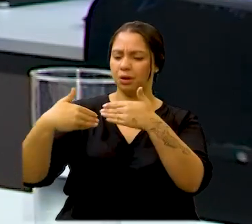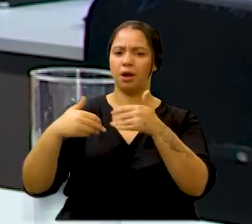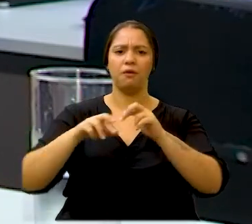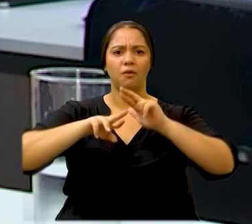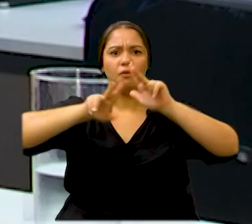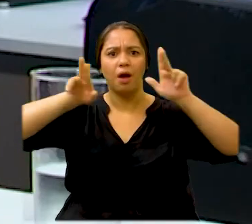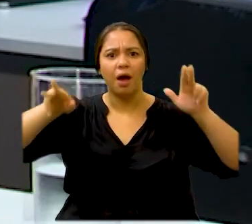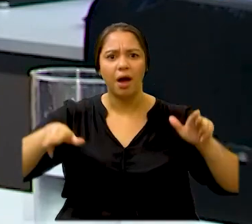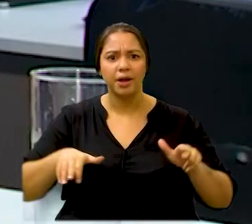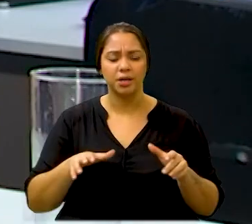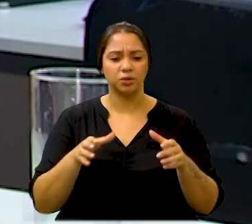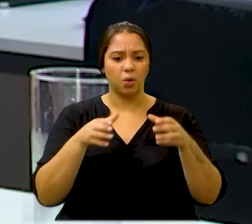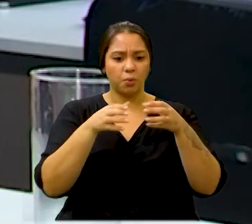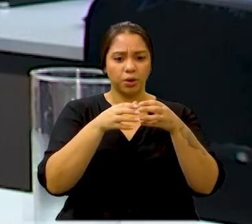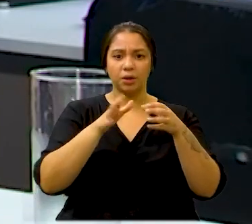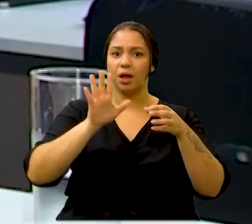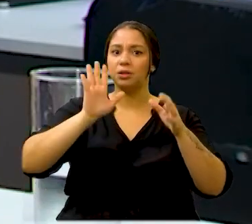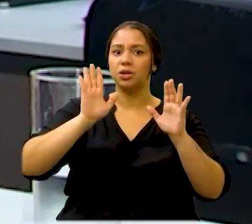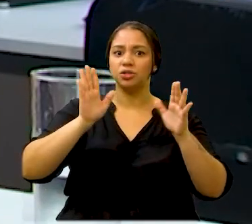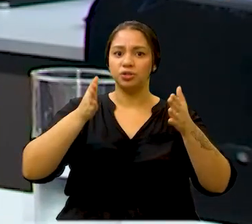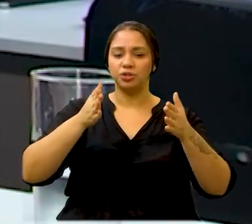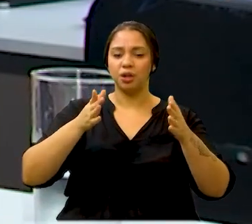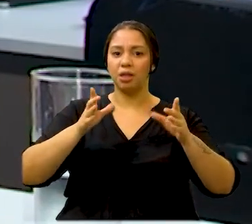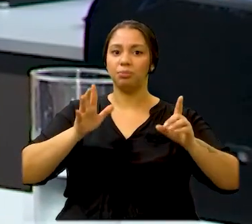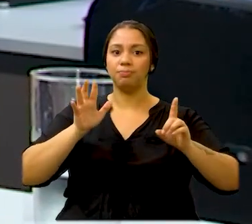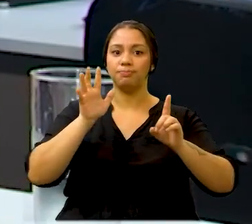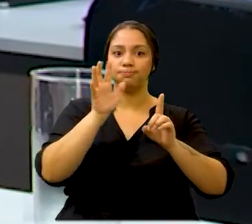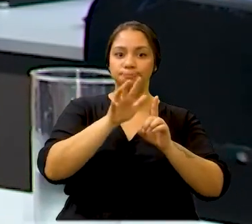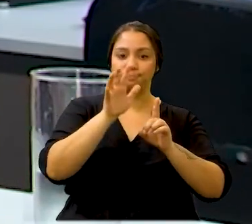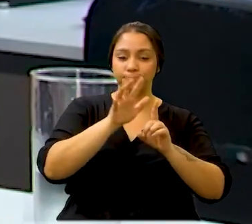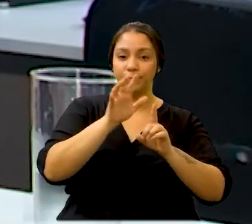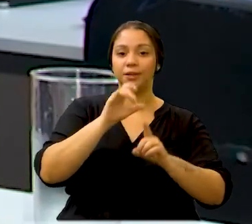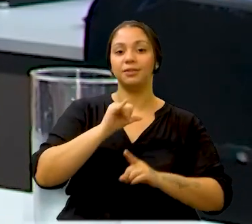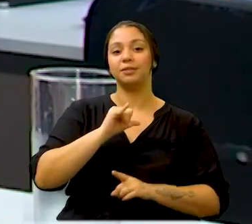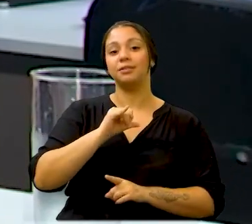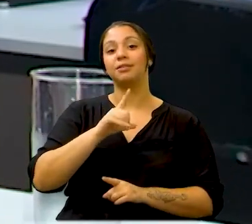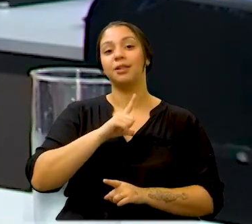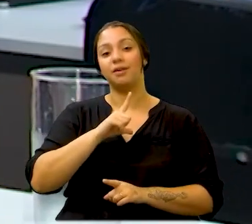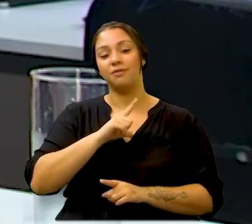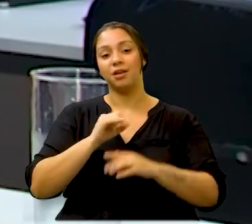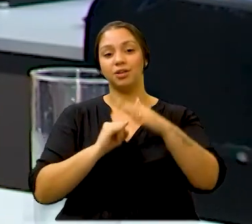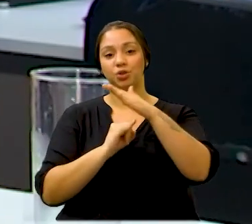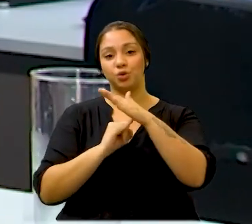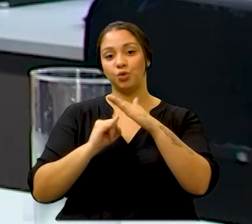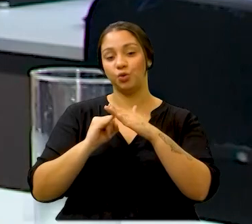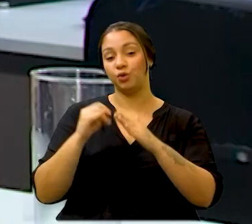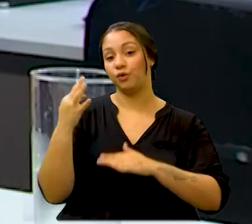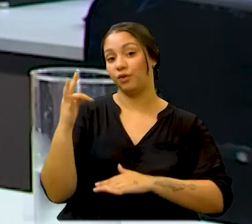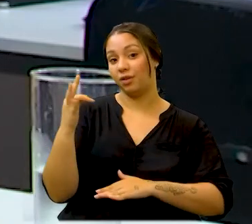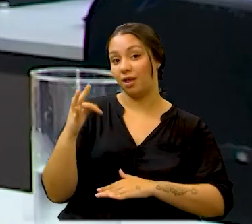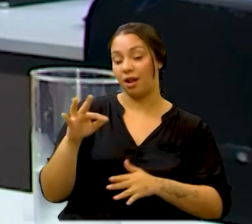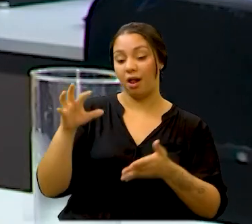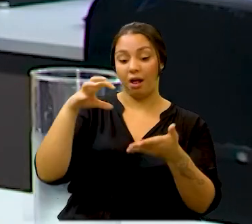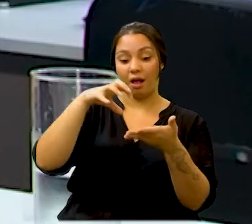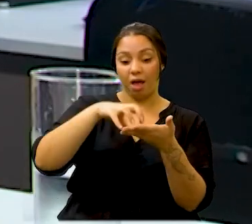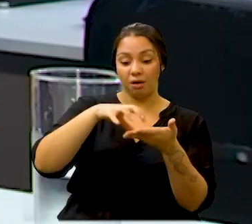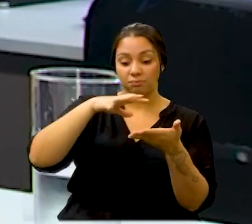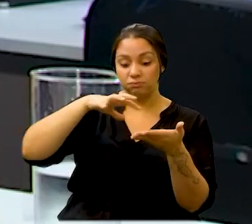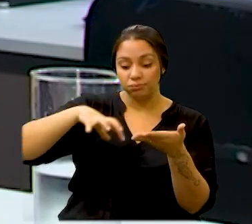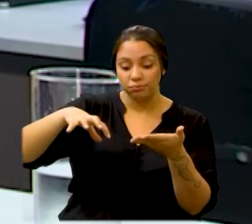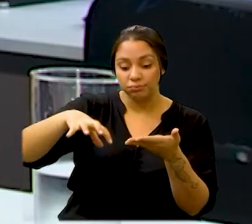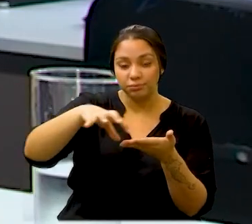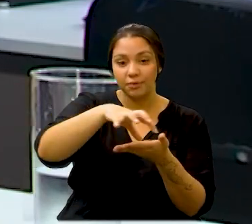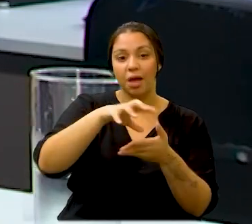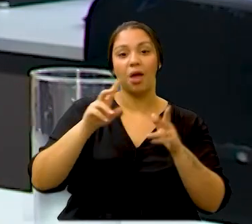de projetos, muitas comunidades já foram afetadas. Então, por exemplo, o Instituto Federal de São Paulo e o campus onde estão a